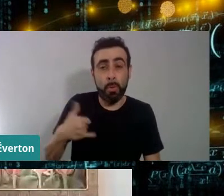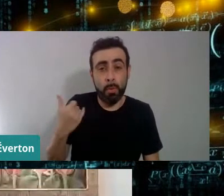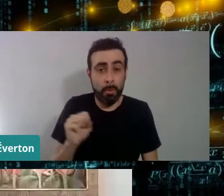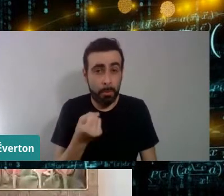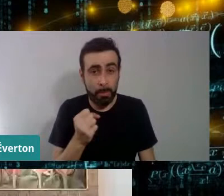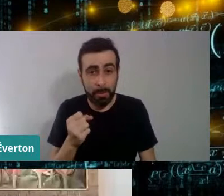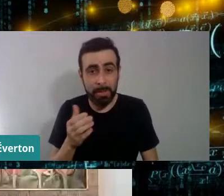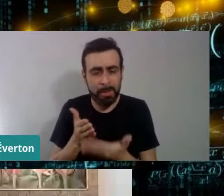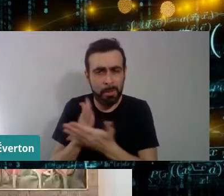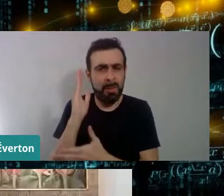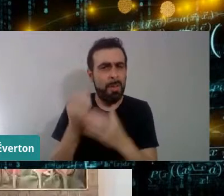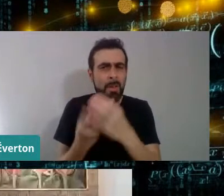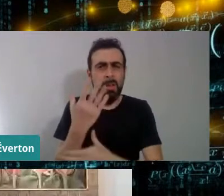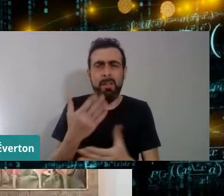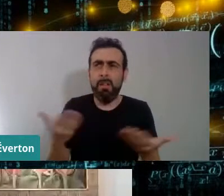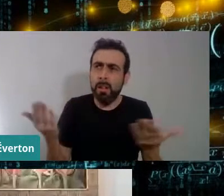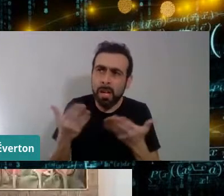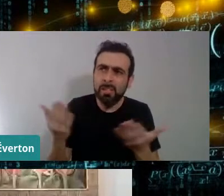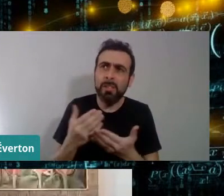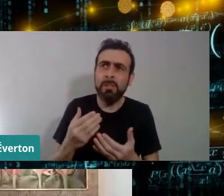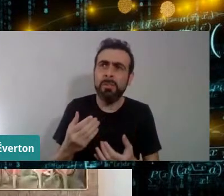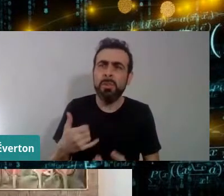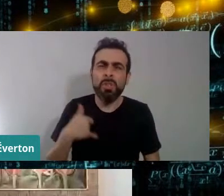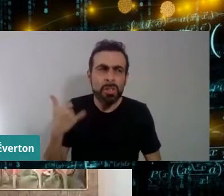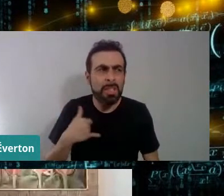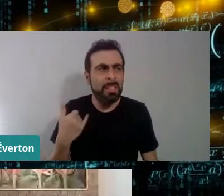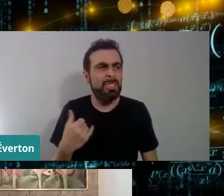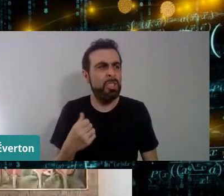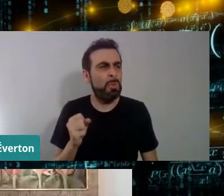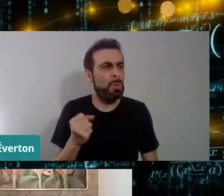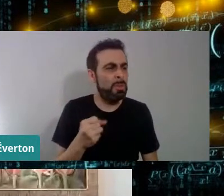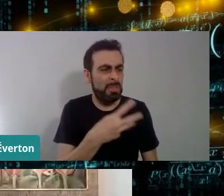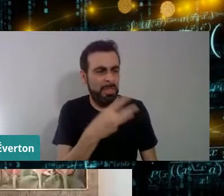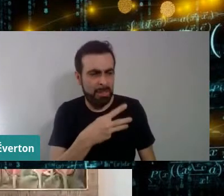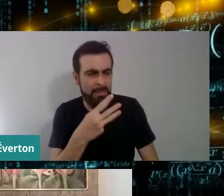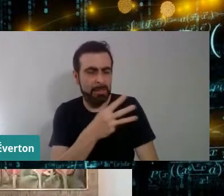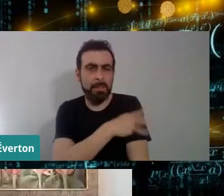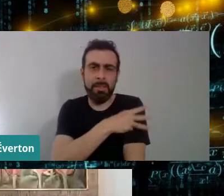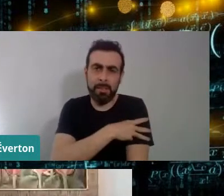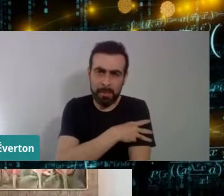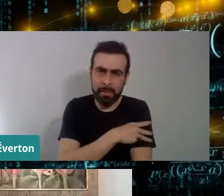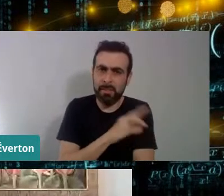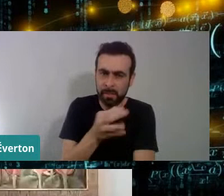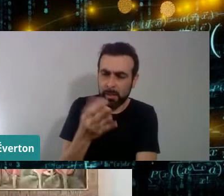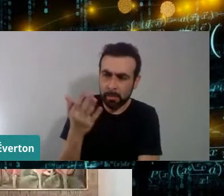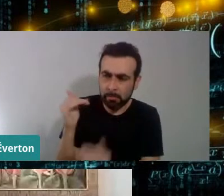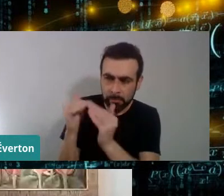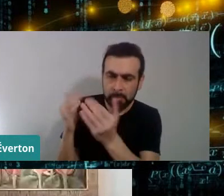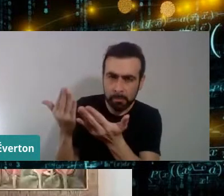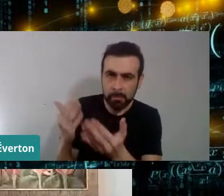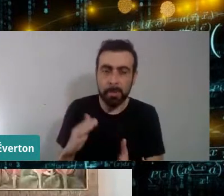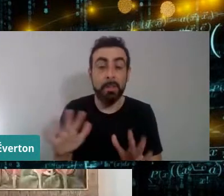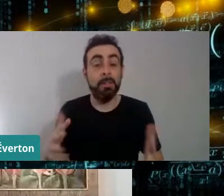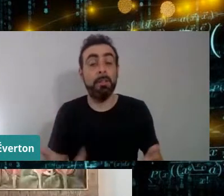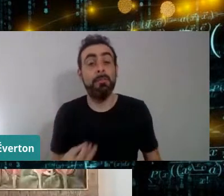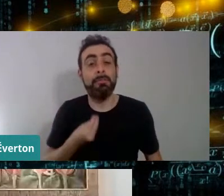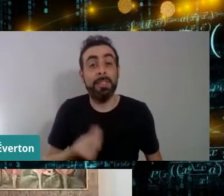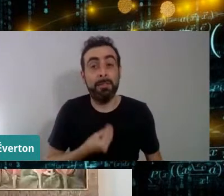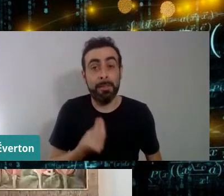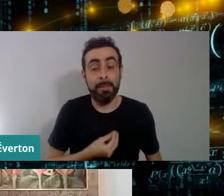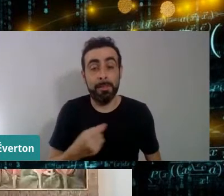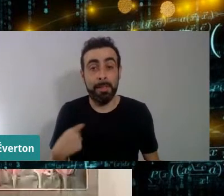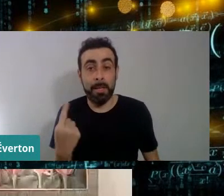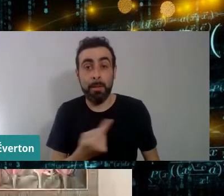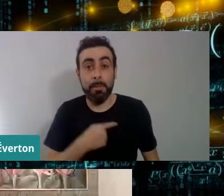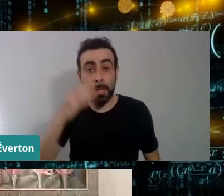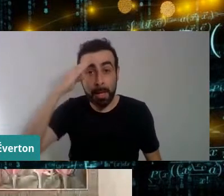está já lá no terceiro ano, fundamental 1, né? Então, a minha vida acadêmica,